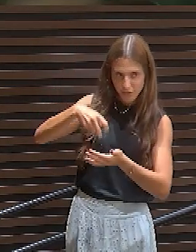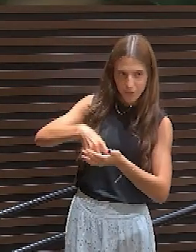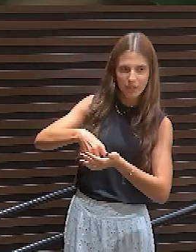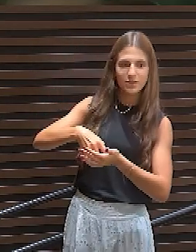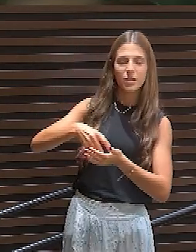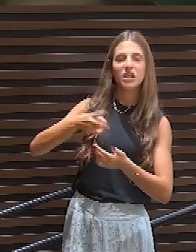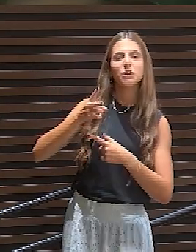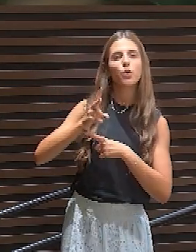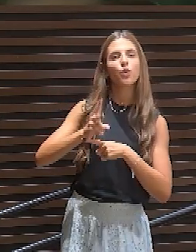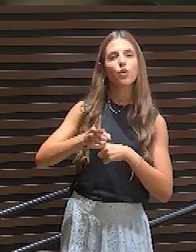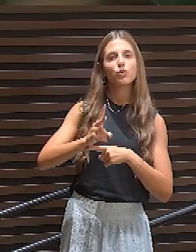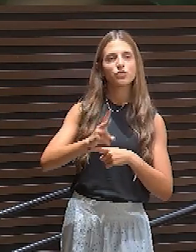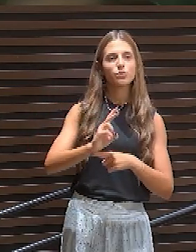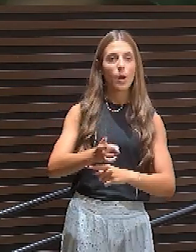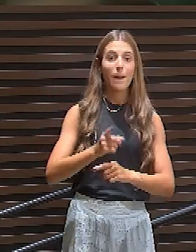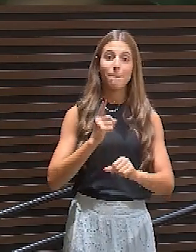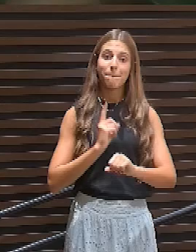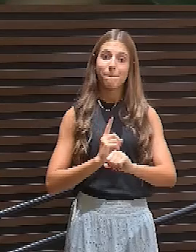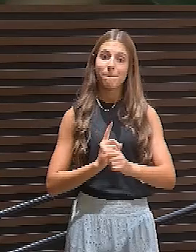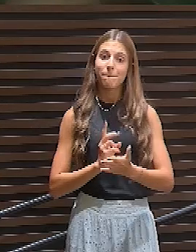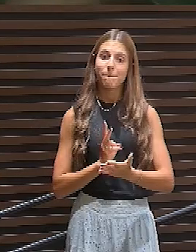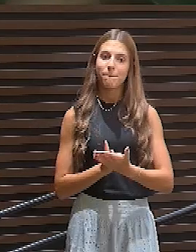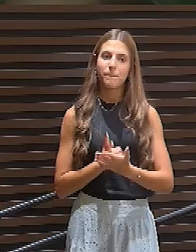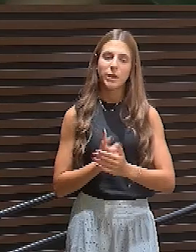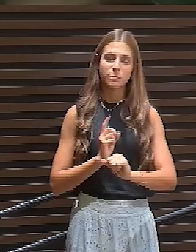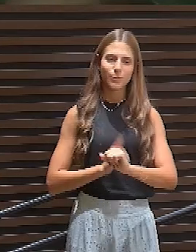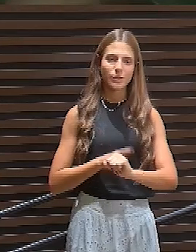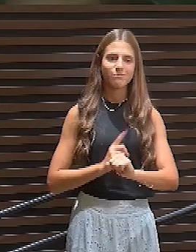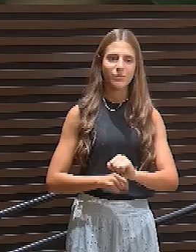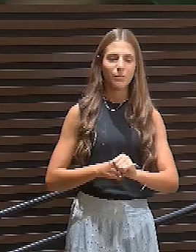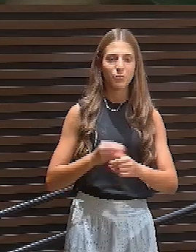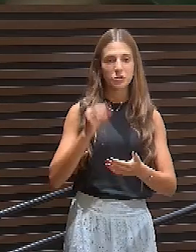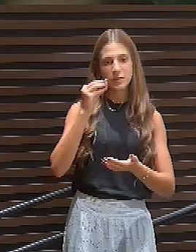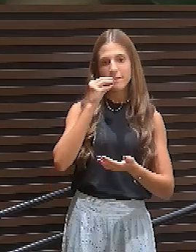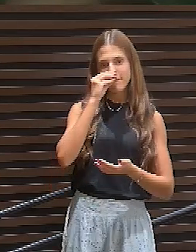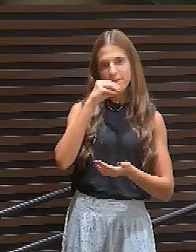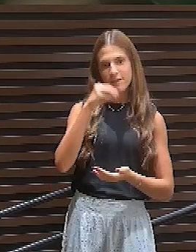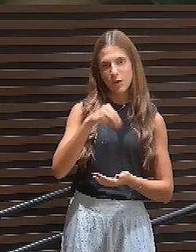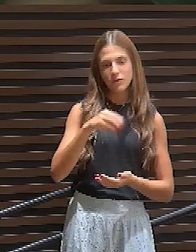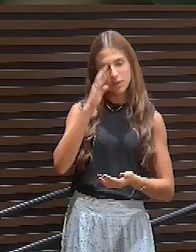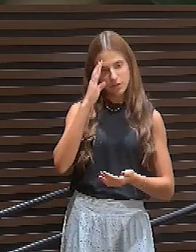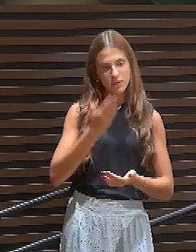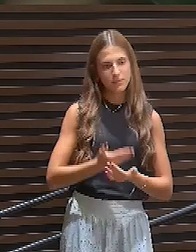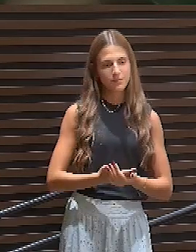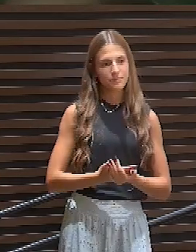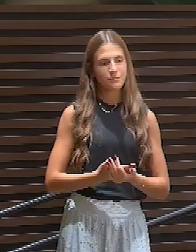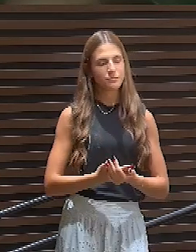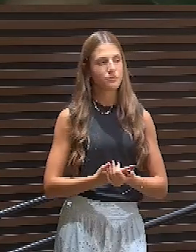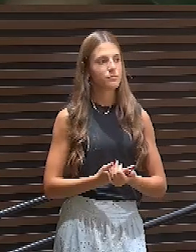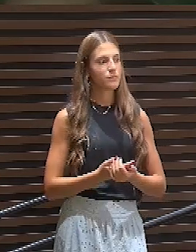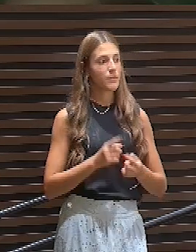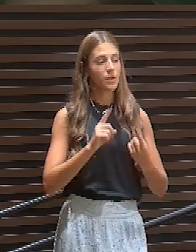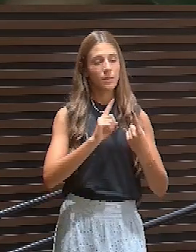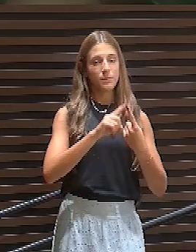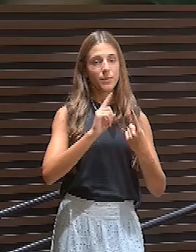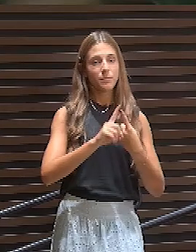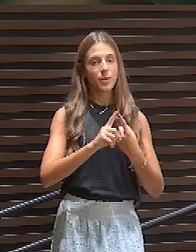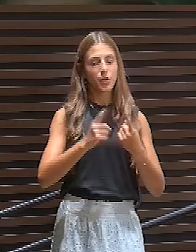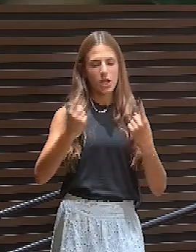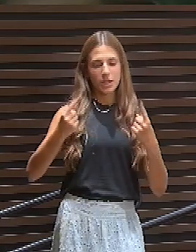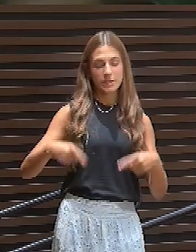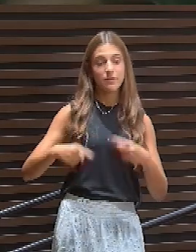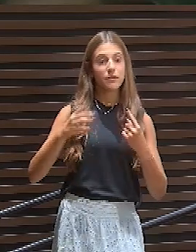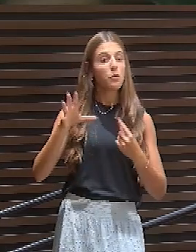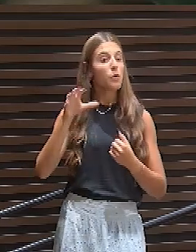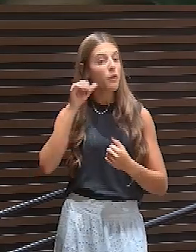em meio à incredulidade. Preste bem, são 3 coisas. Desafia o ouvir a palavra de